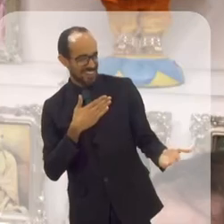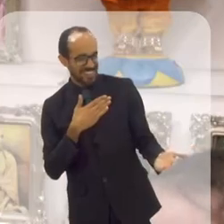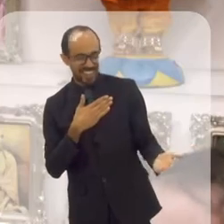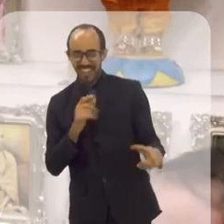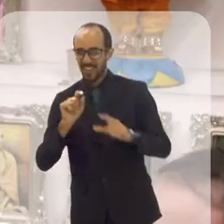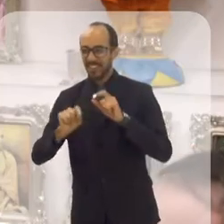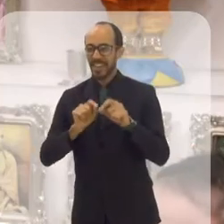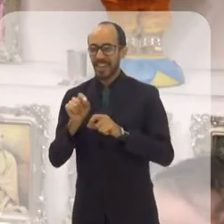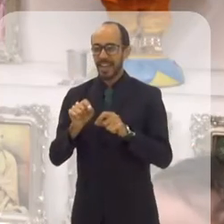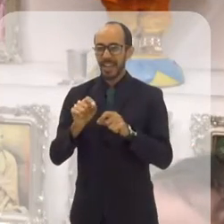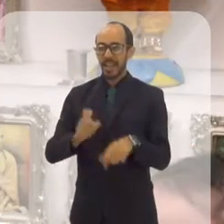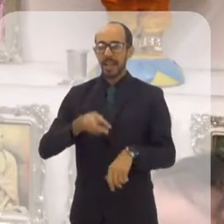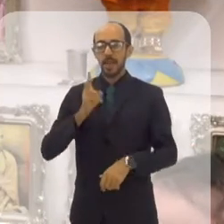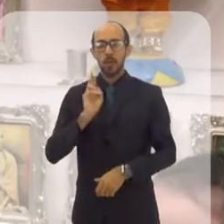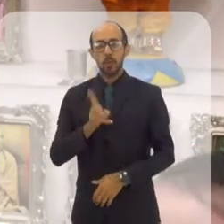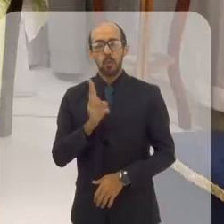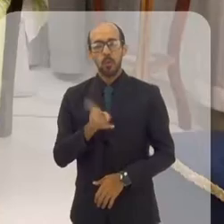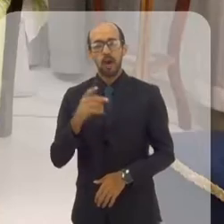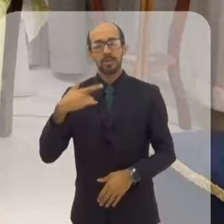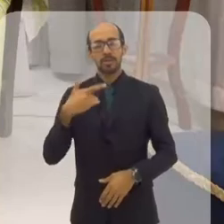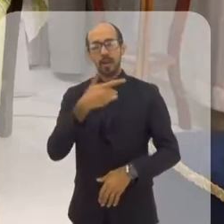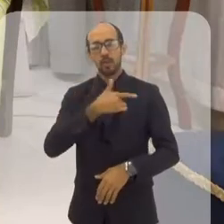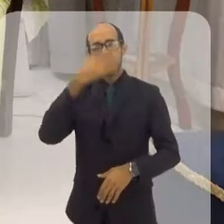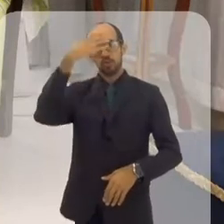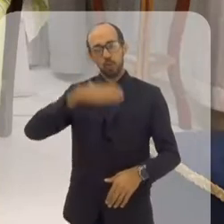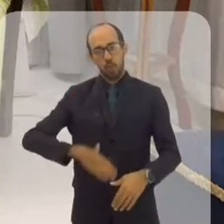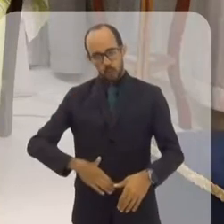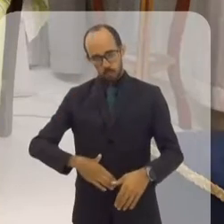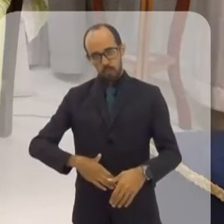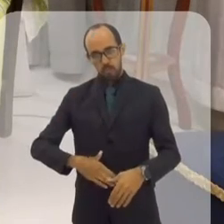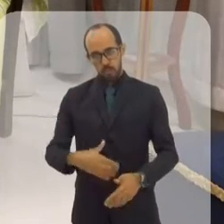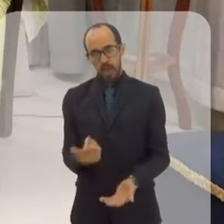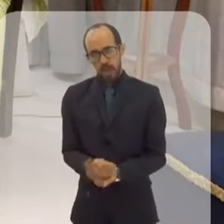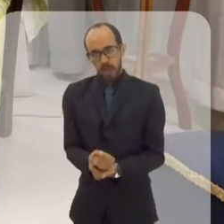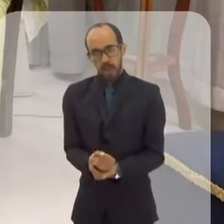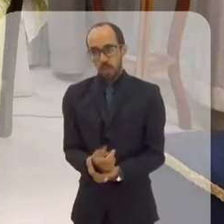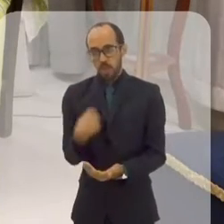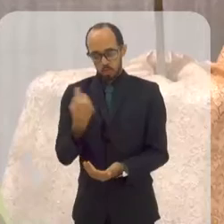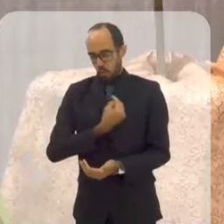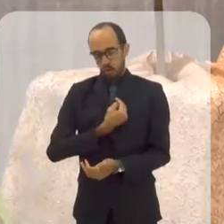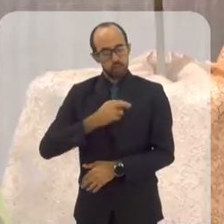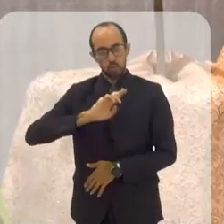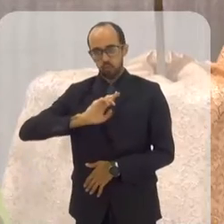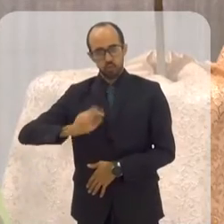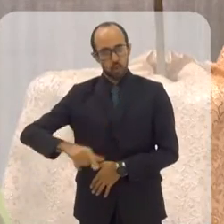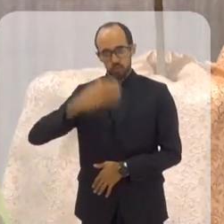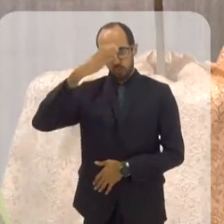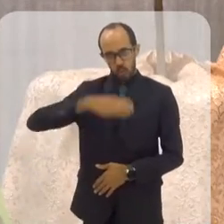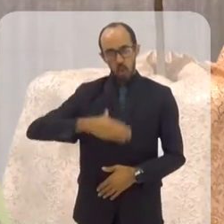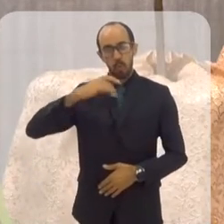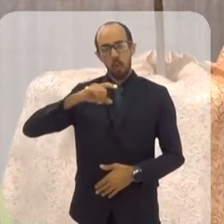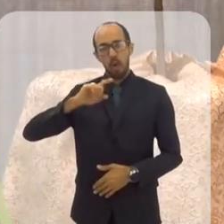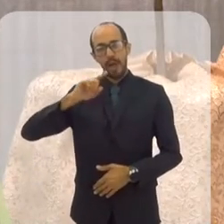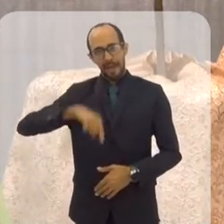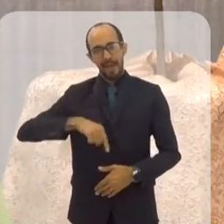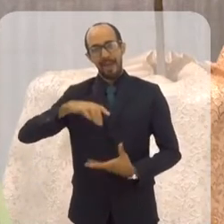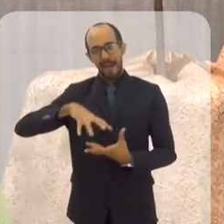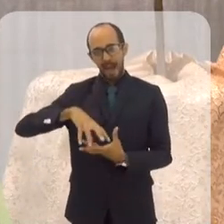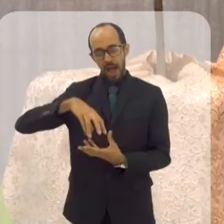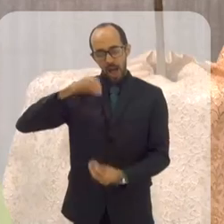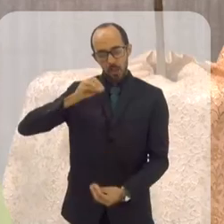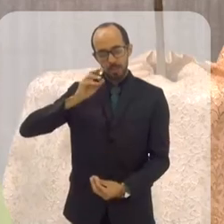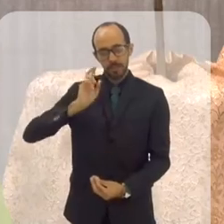eu falo sempre de ouvir que é manter as e do corpo físico embora a gente não seja o corpo nós somos almas